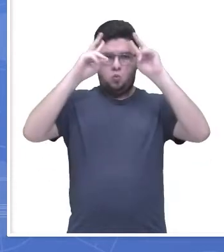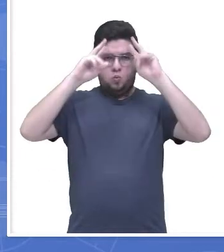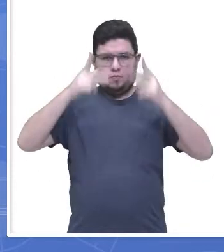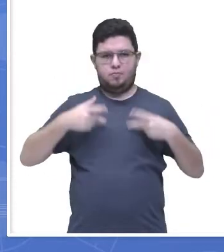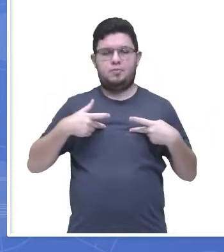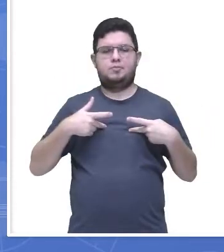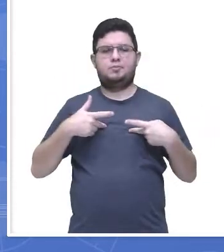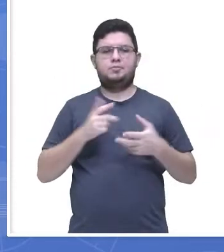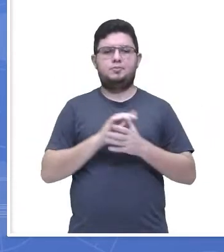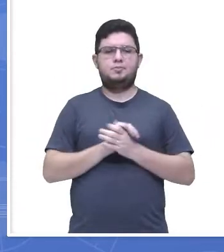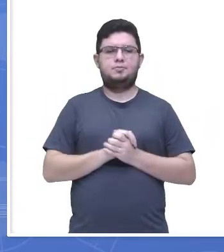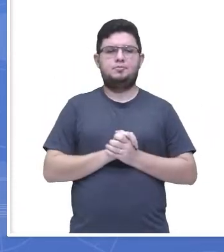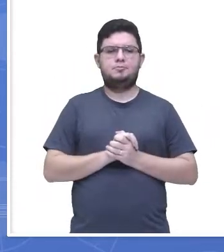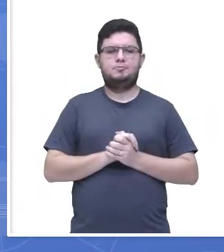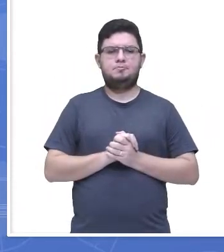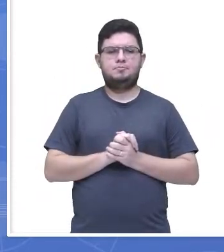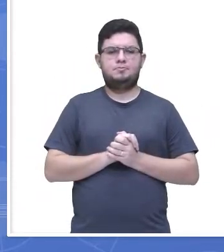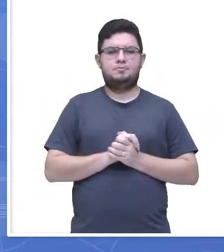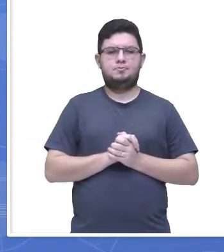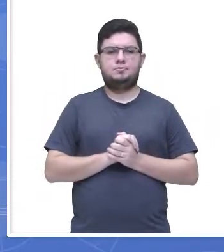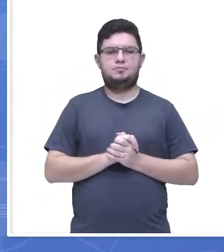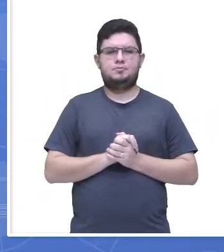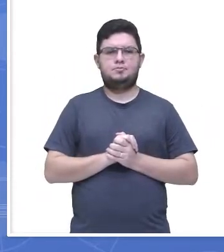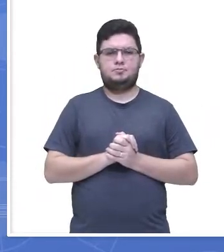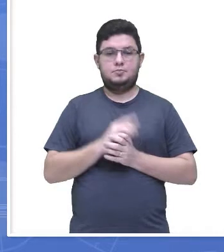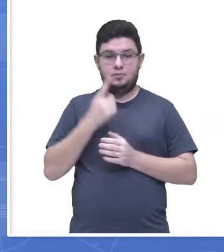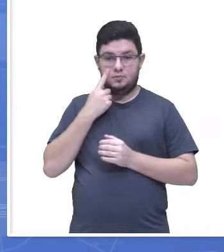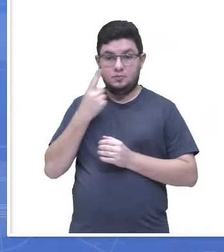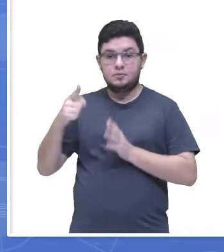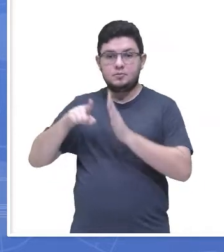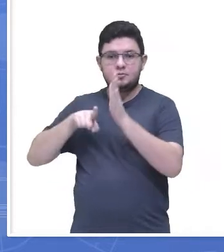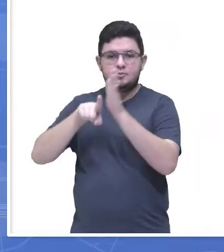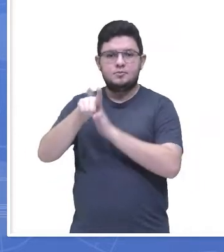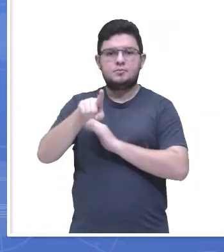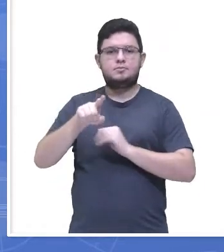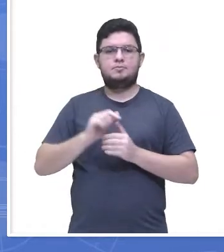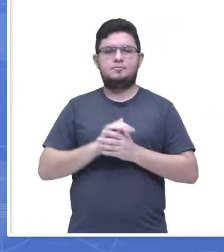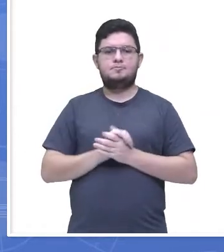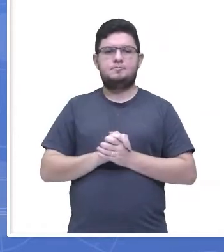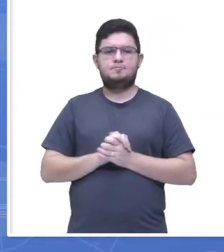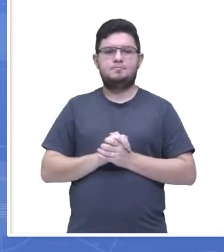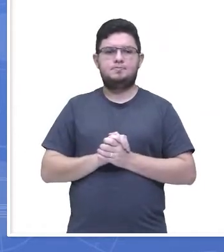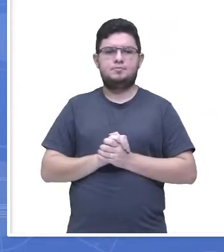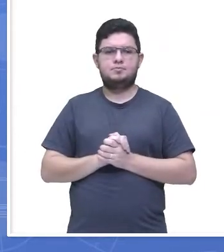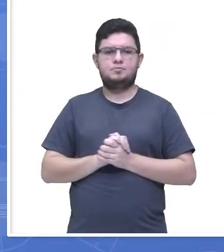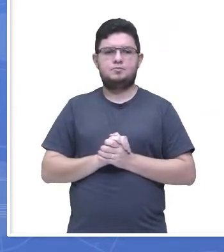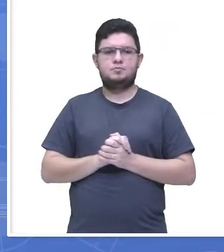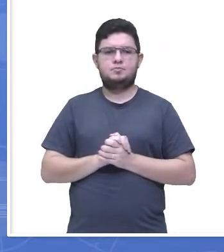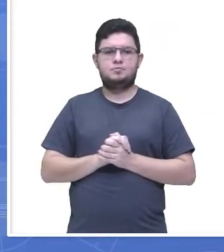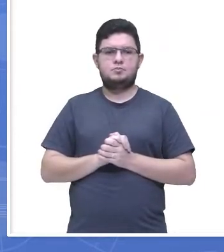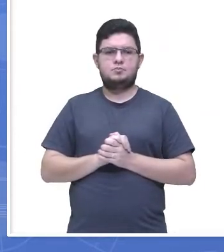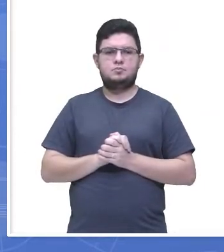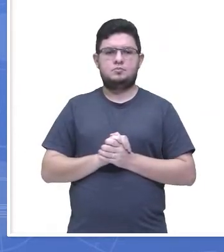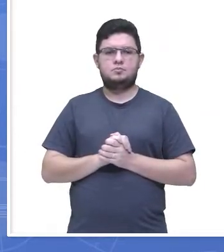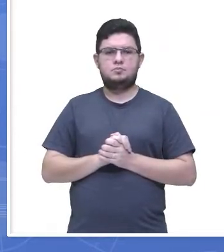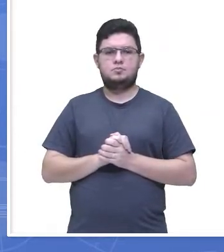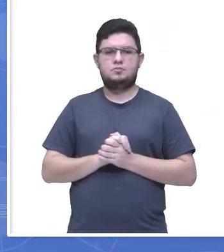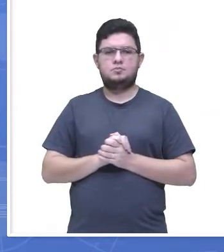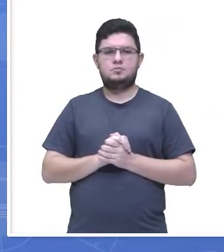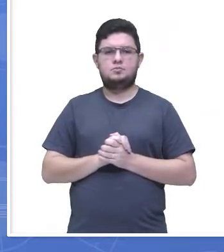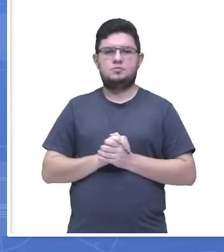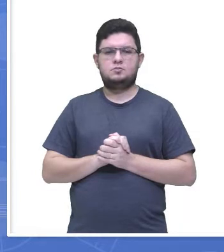e gabaritar. Por hoje é só. Fiquem agora com o professor Josino e a correção de Sociologia. Até mais.